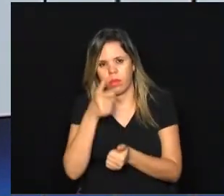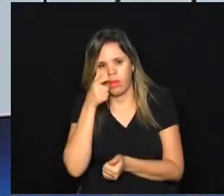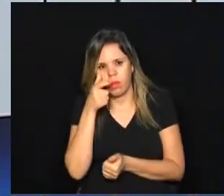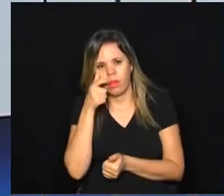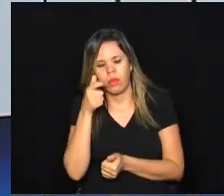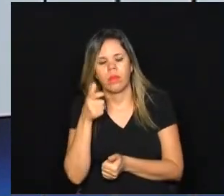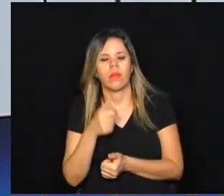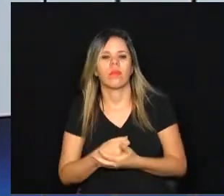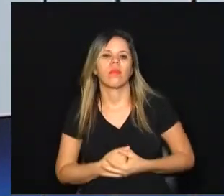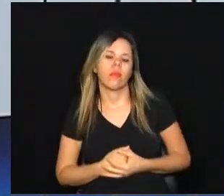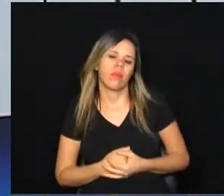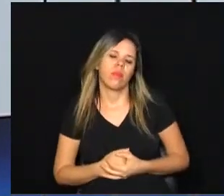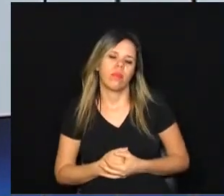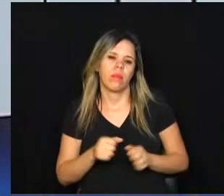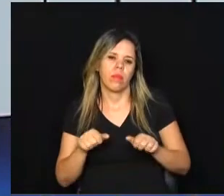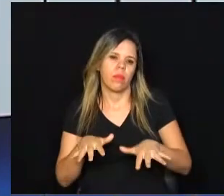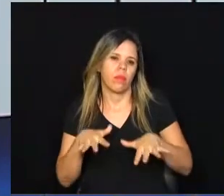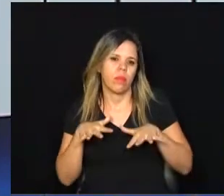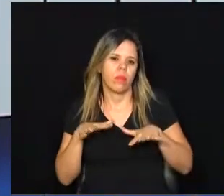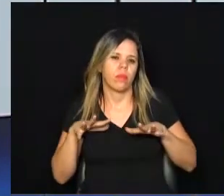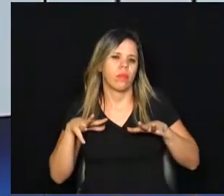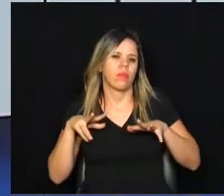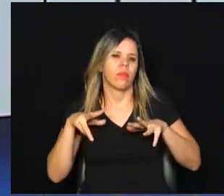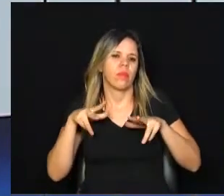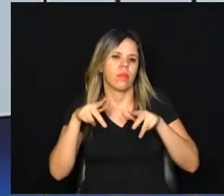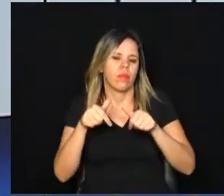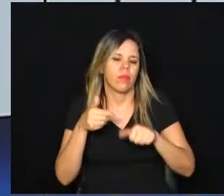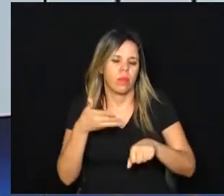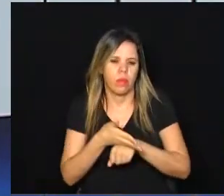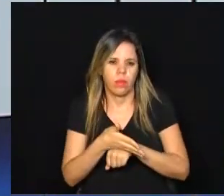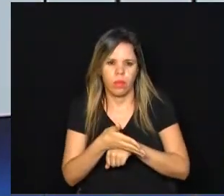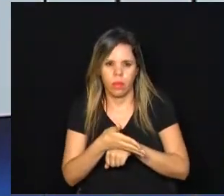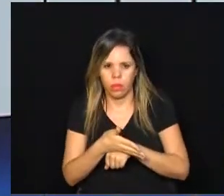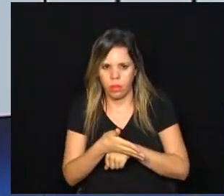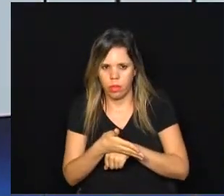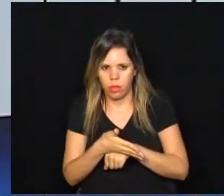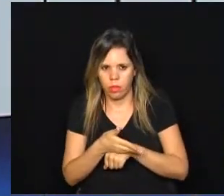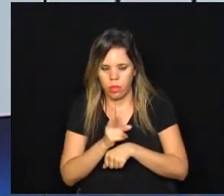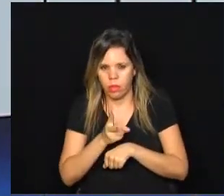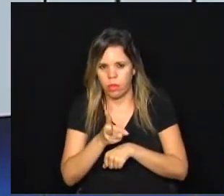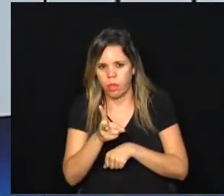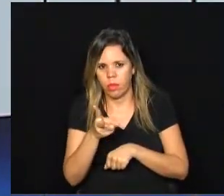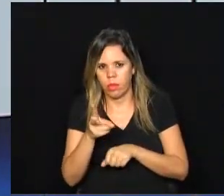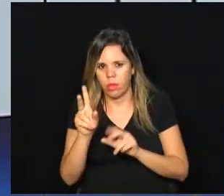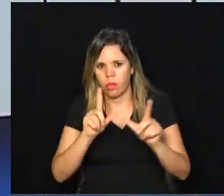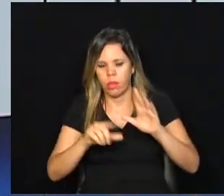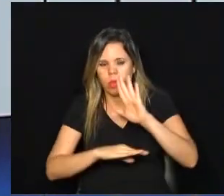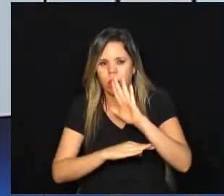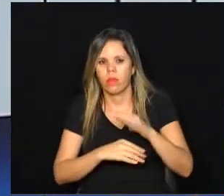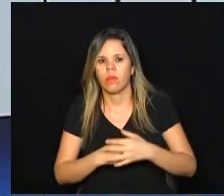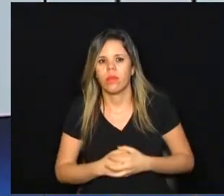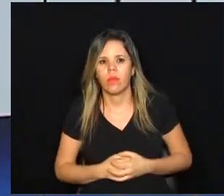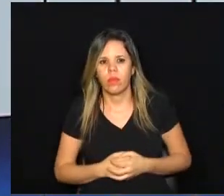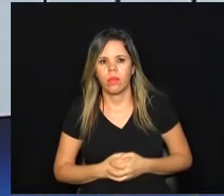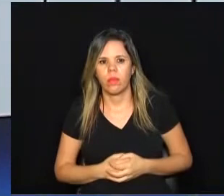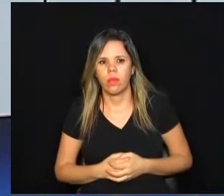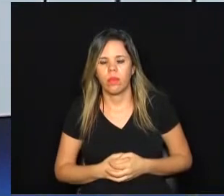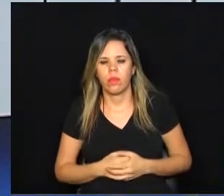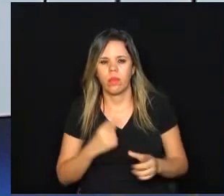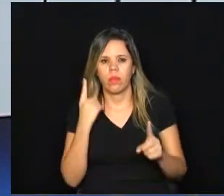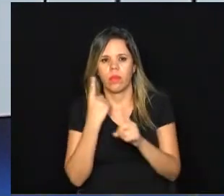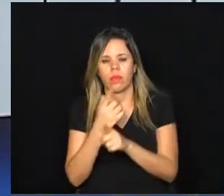pela companhia, pela audiência, por toda a sua participação. Continue aqui na TV Câmara Campinas e nos